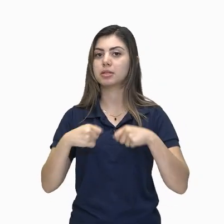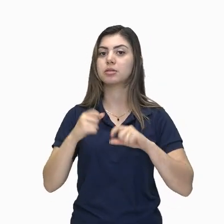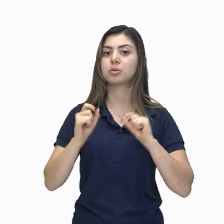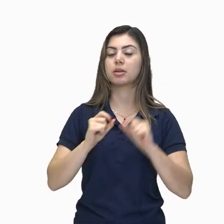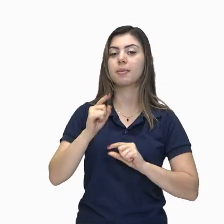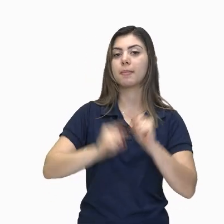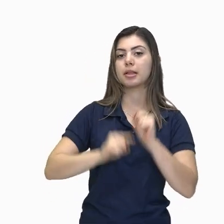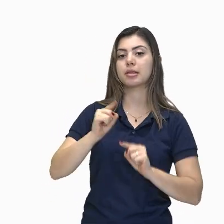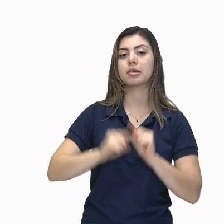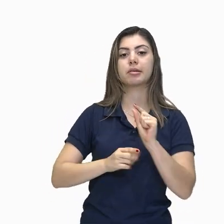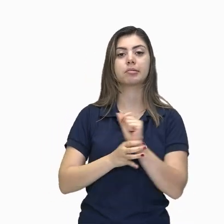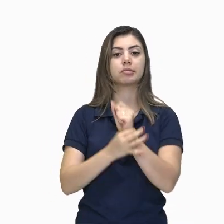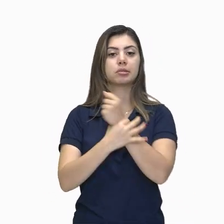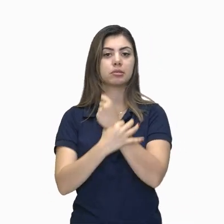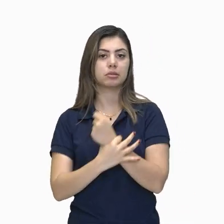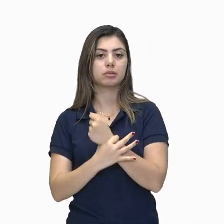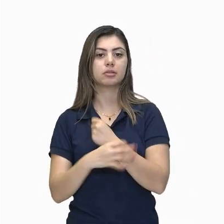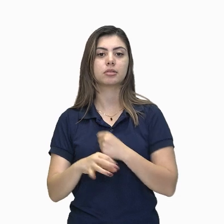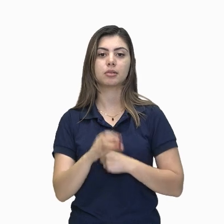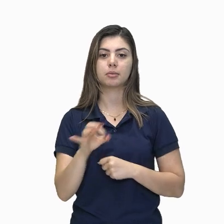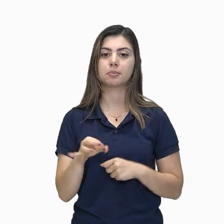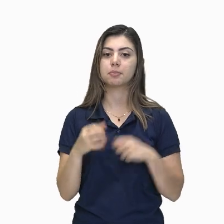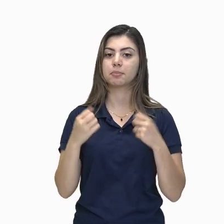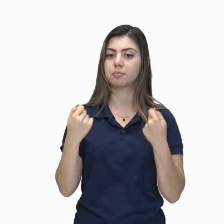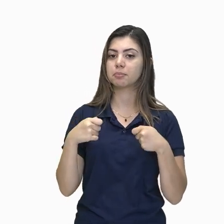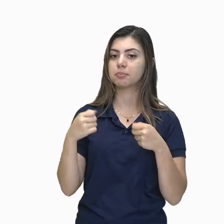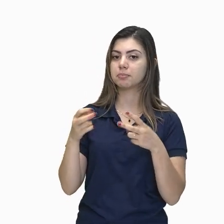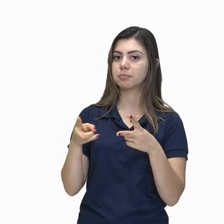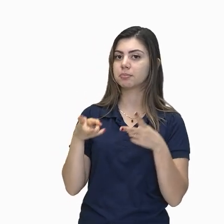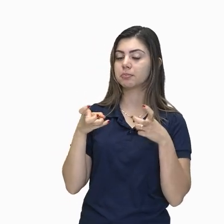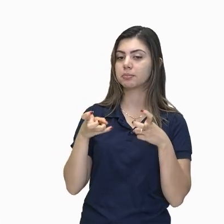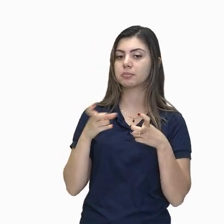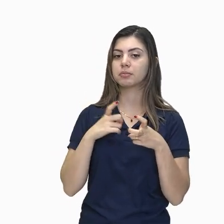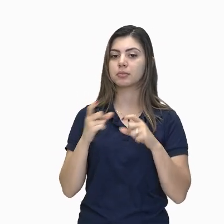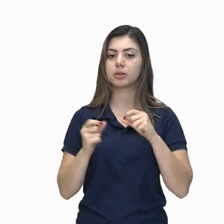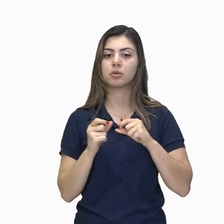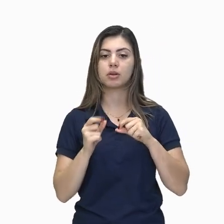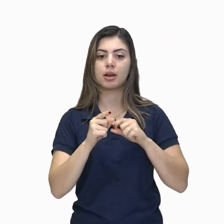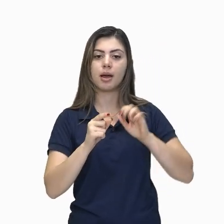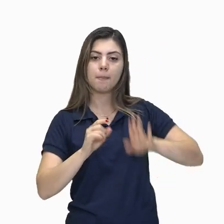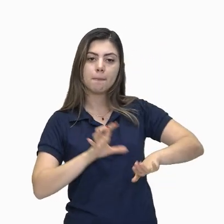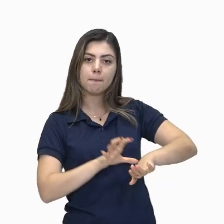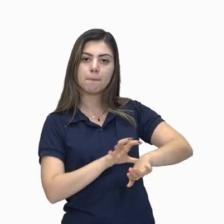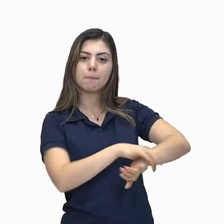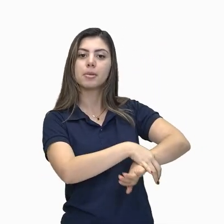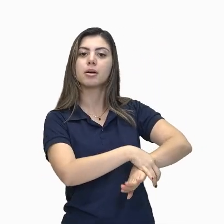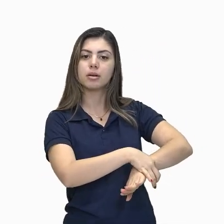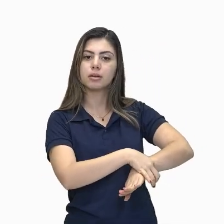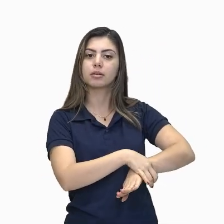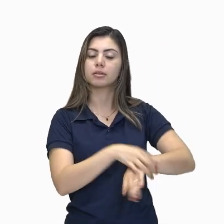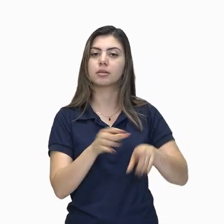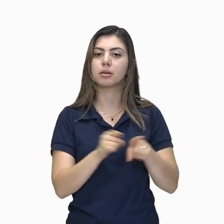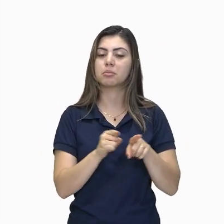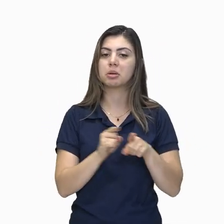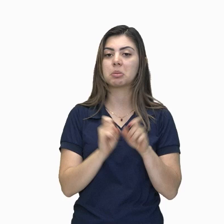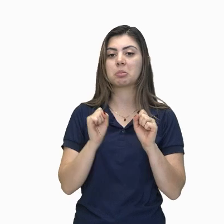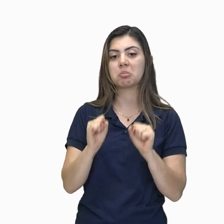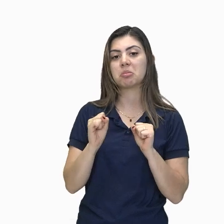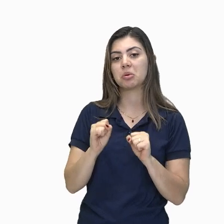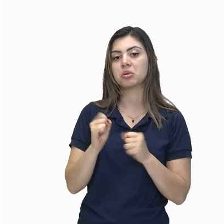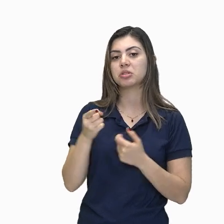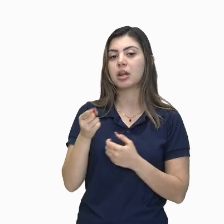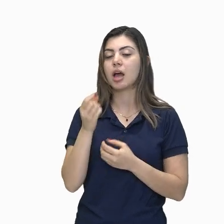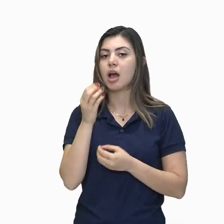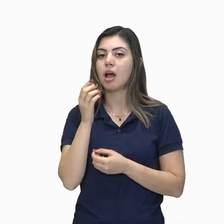nas costas que deve ser algum líquido, né, nutriente para eles, para estar praticando aí, para estar